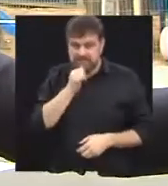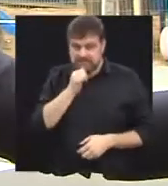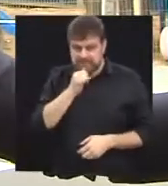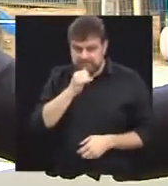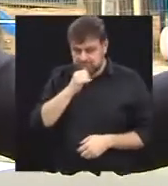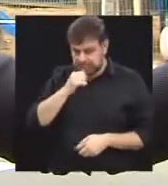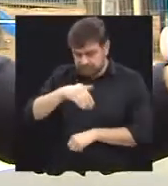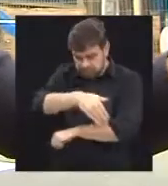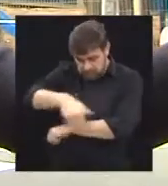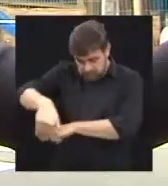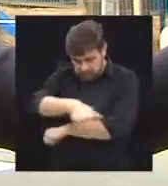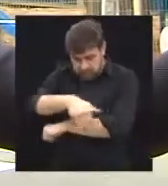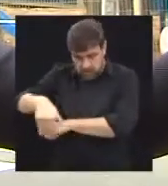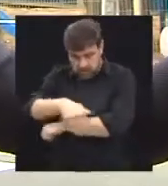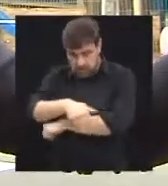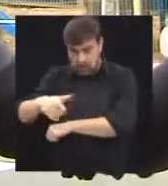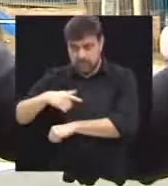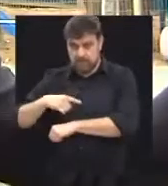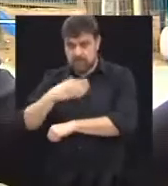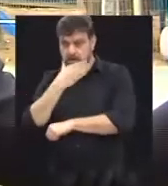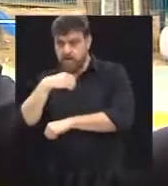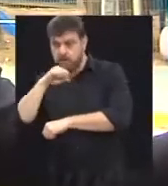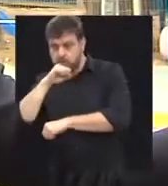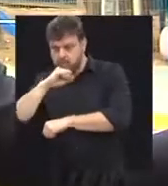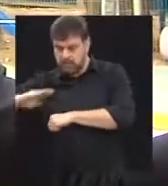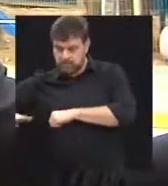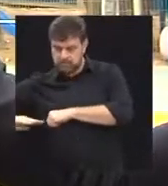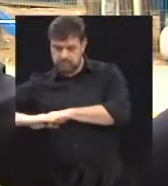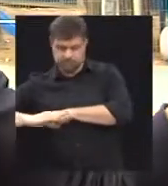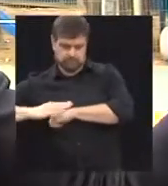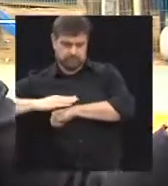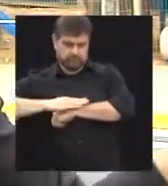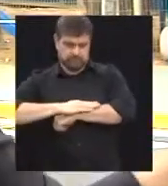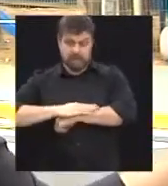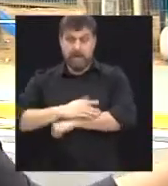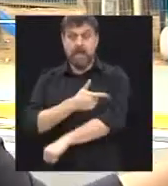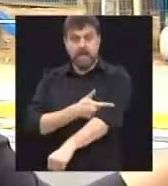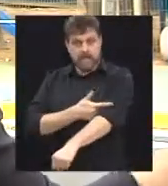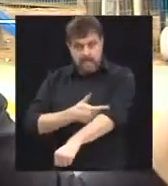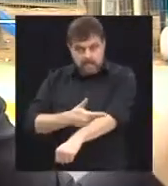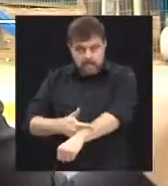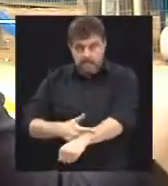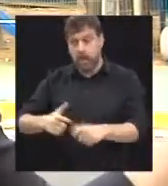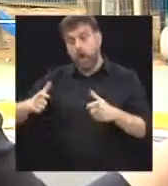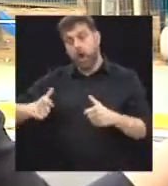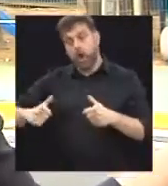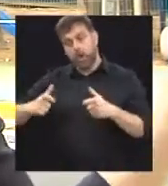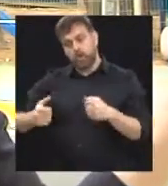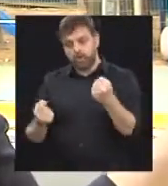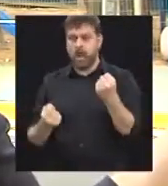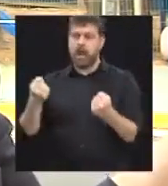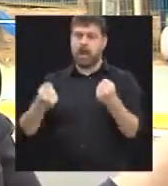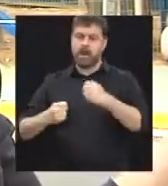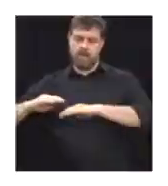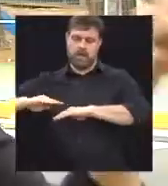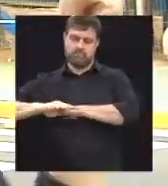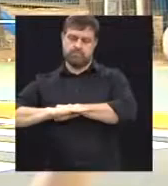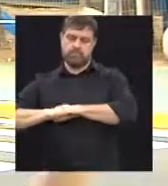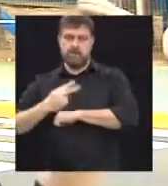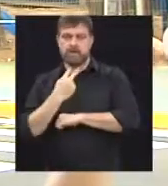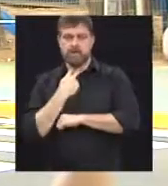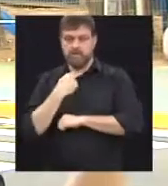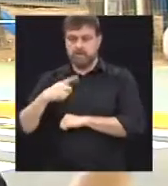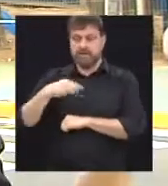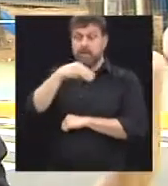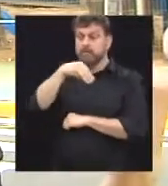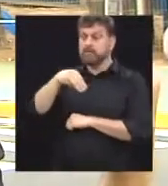né, nesse pedaço aqui, os pais não param mais em cima da calçada, procuram respeitar, até porque é uma instituição, é uma escola, né? E nós